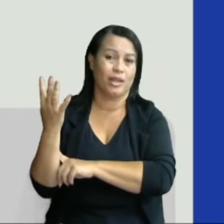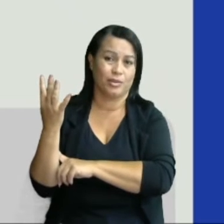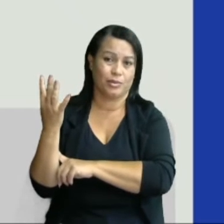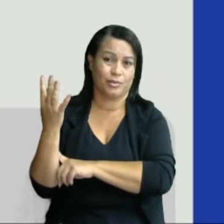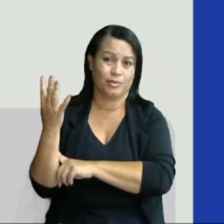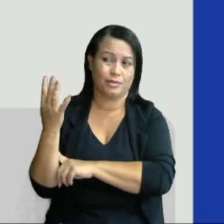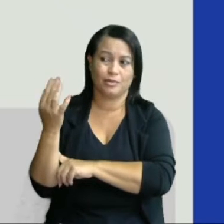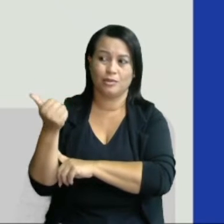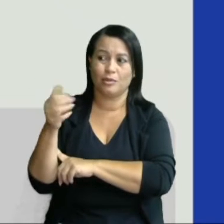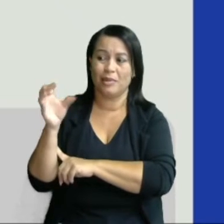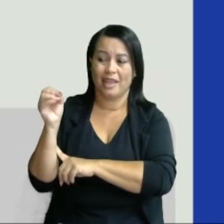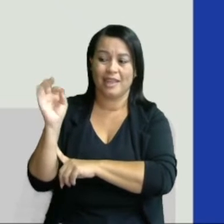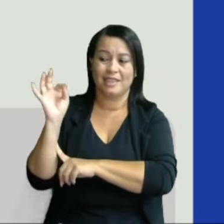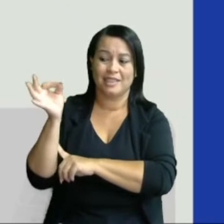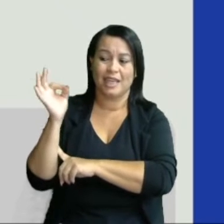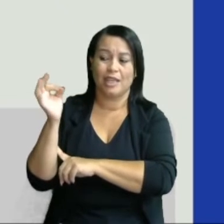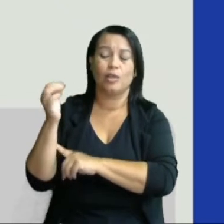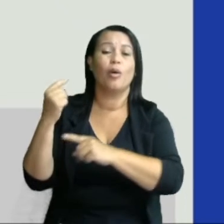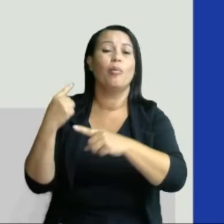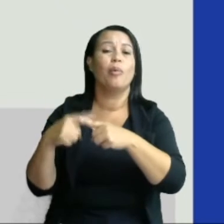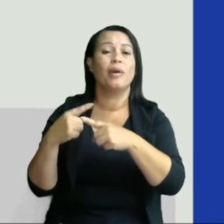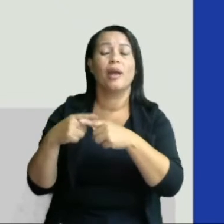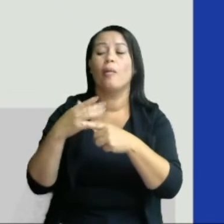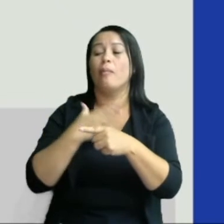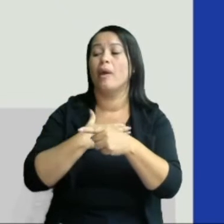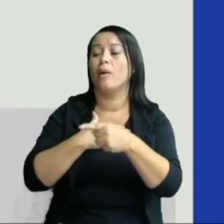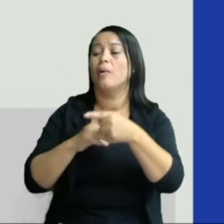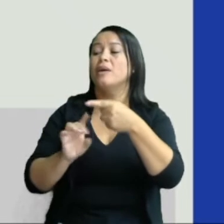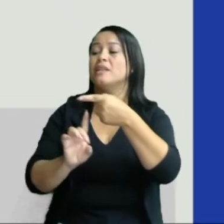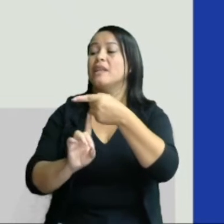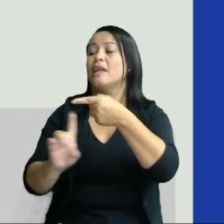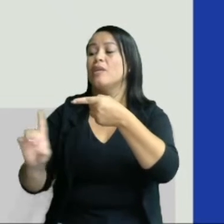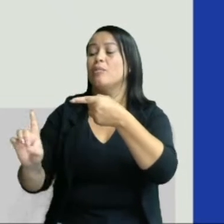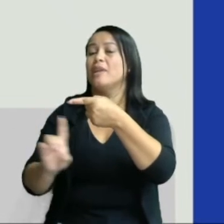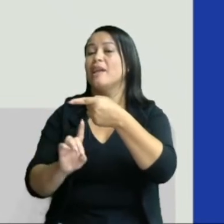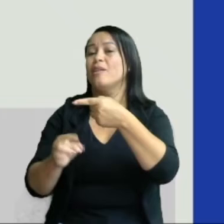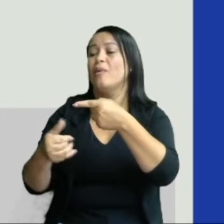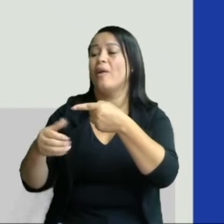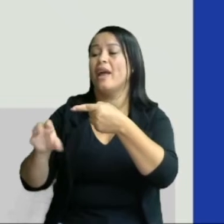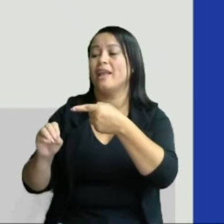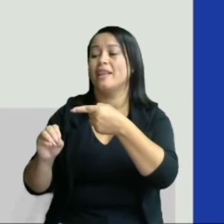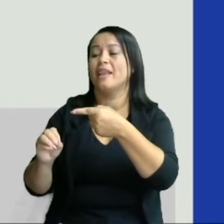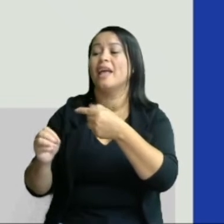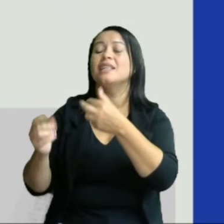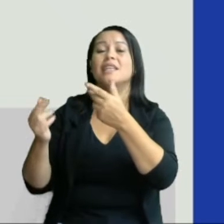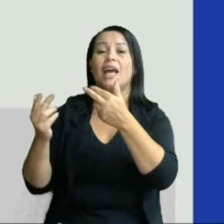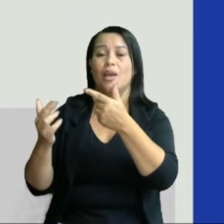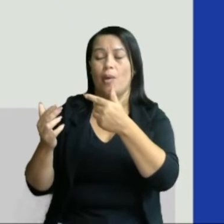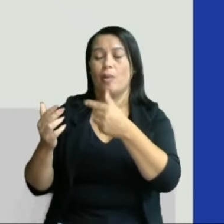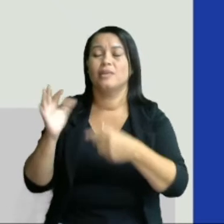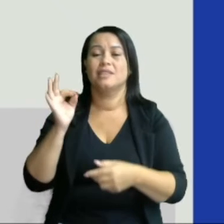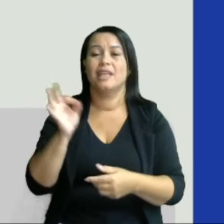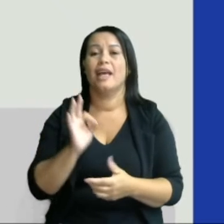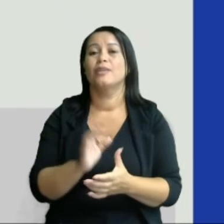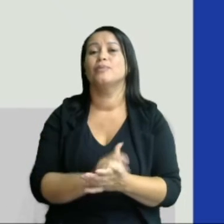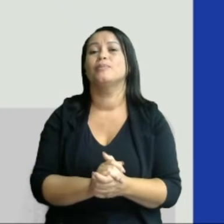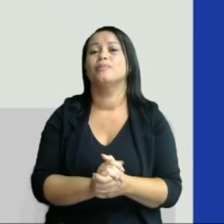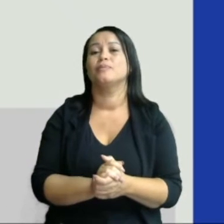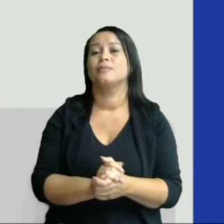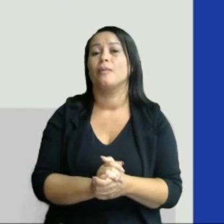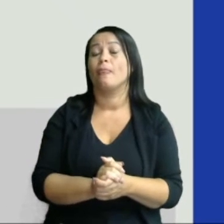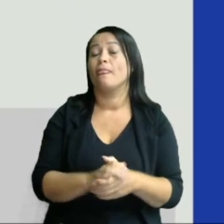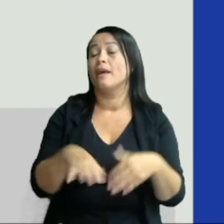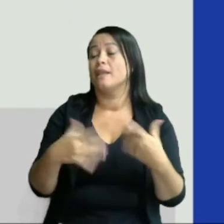34 sobre 10, ok? Porque o meu denominador é 10, é igual. Então, eu vou repetir, tá